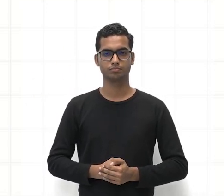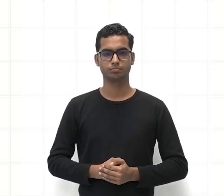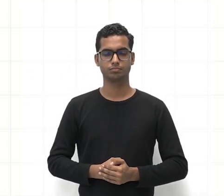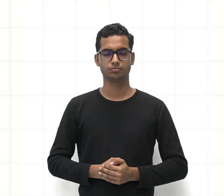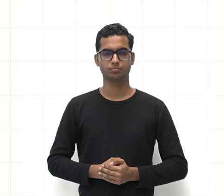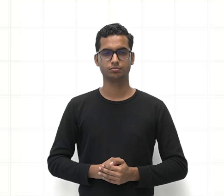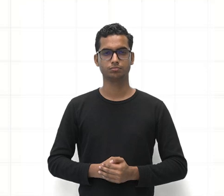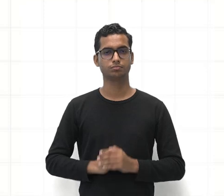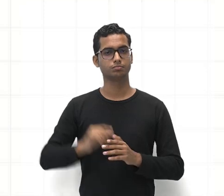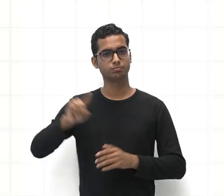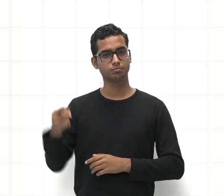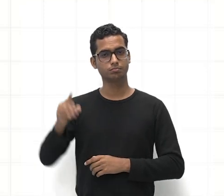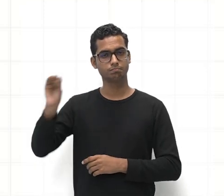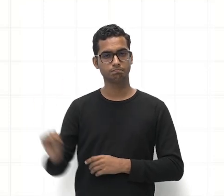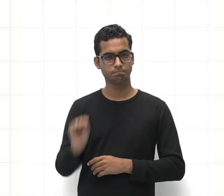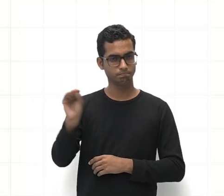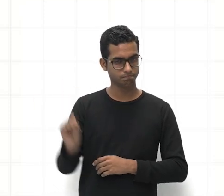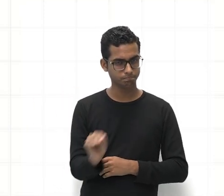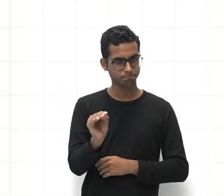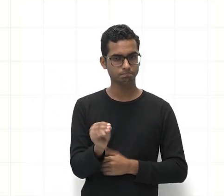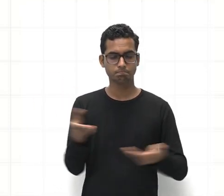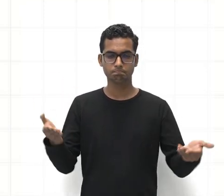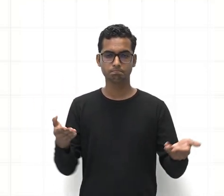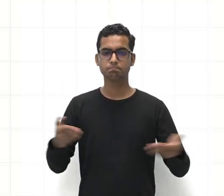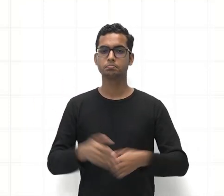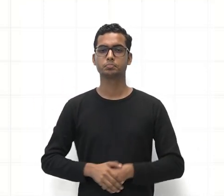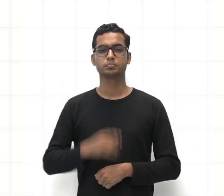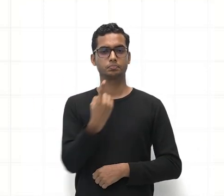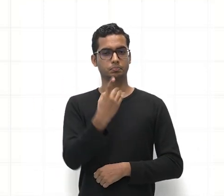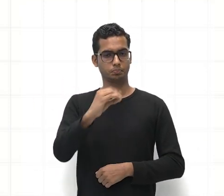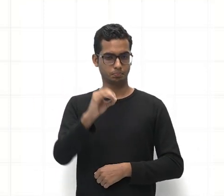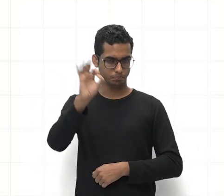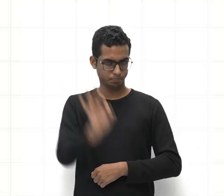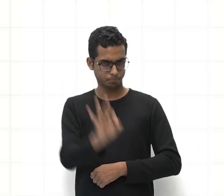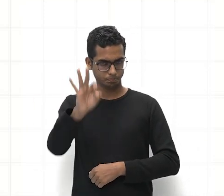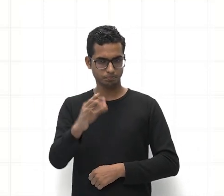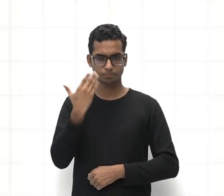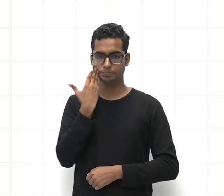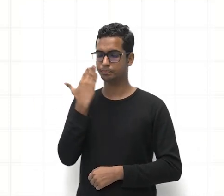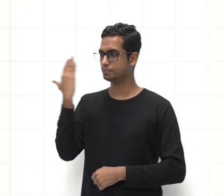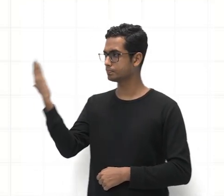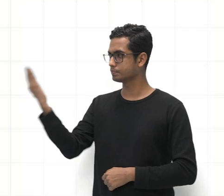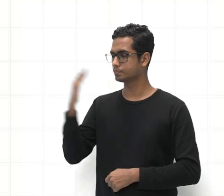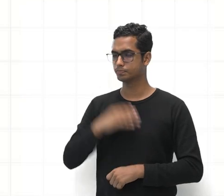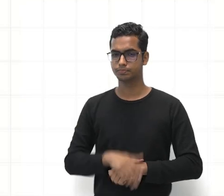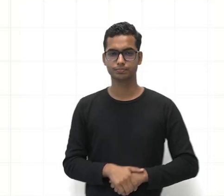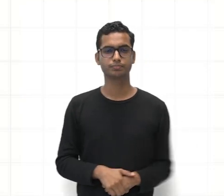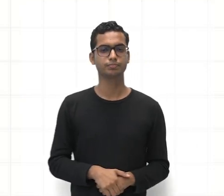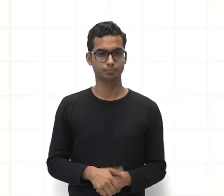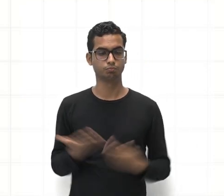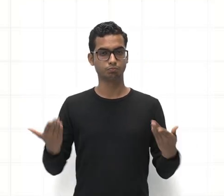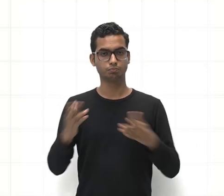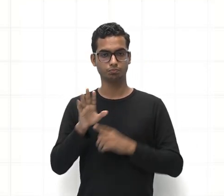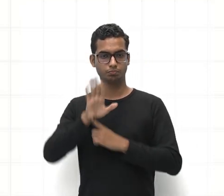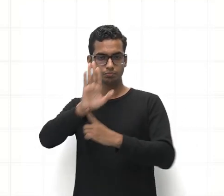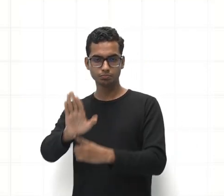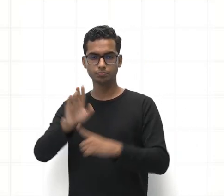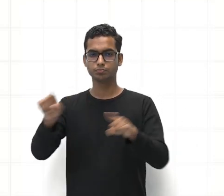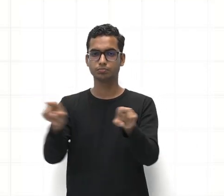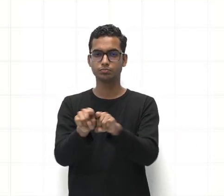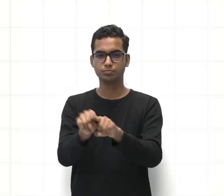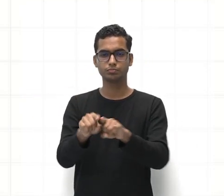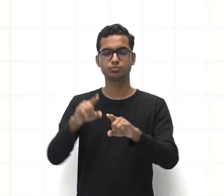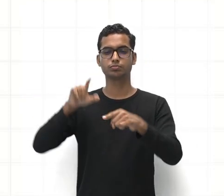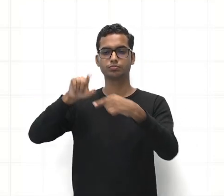esquerda. 10%, olha a representação aqui em forma de porcentagem, a sua representação em forma